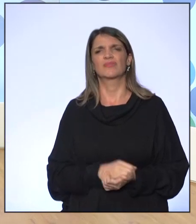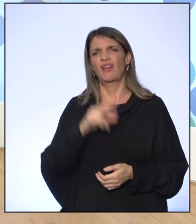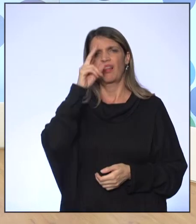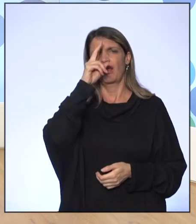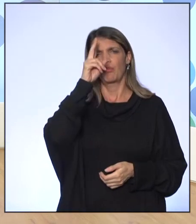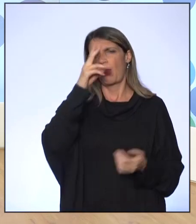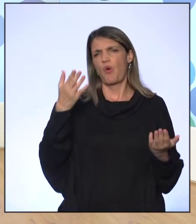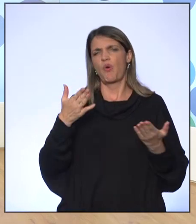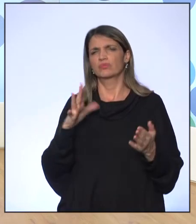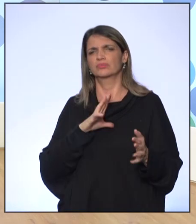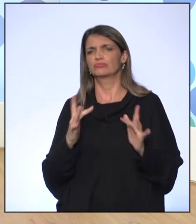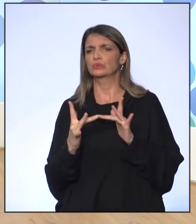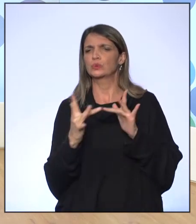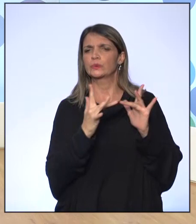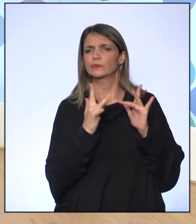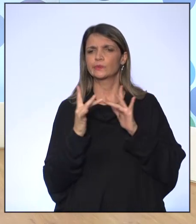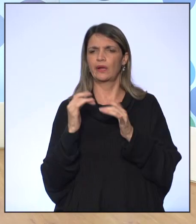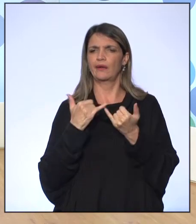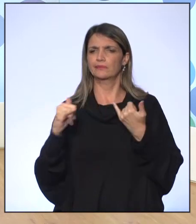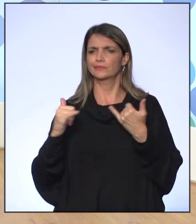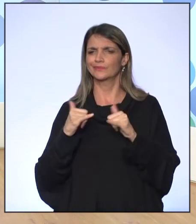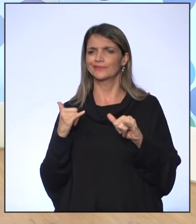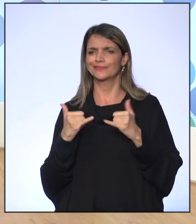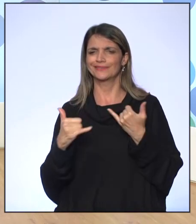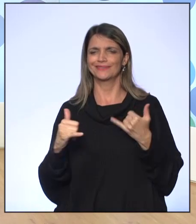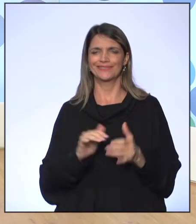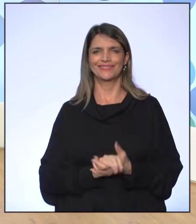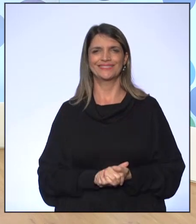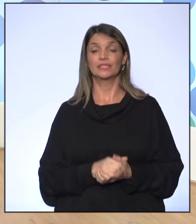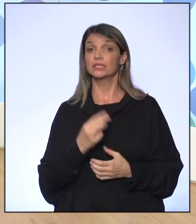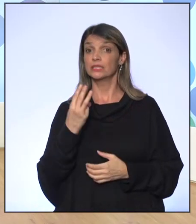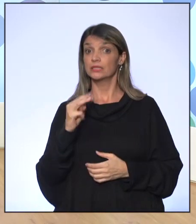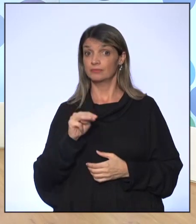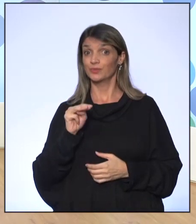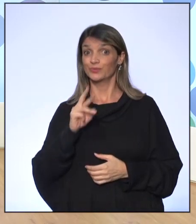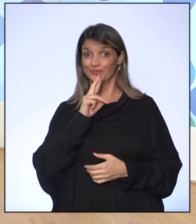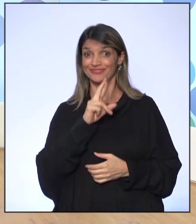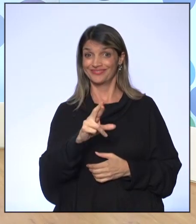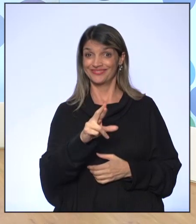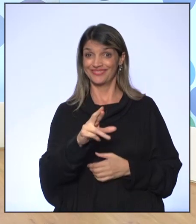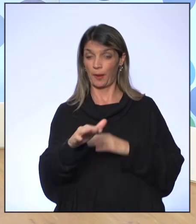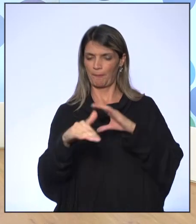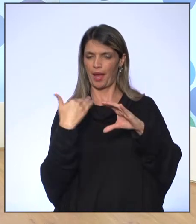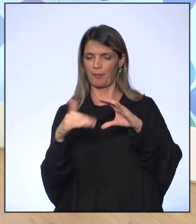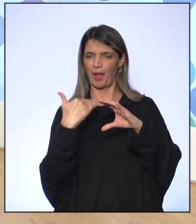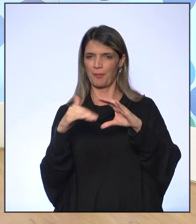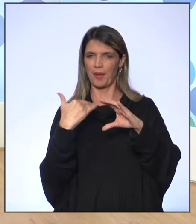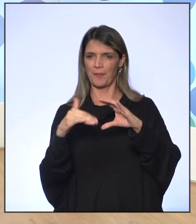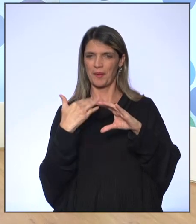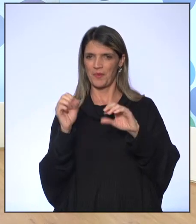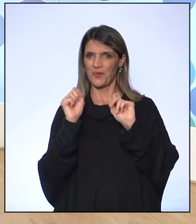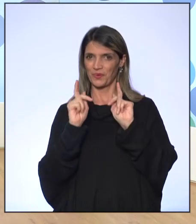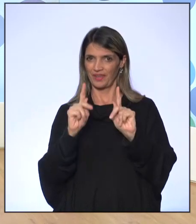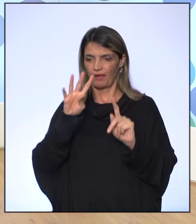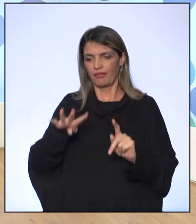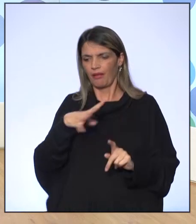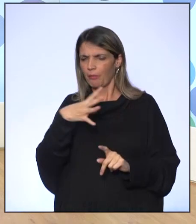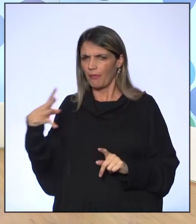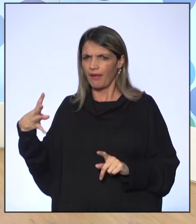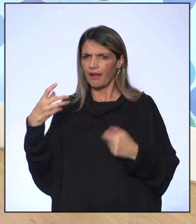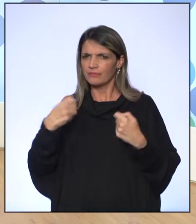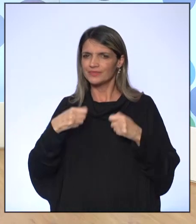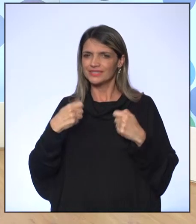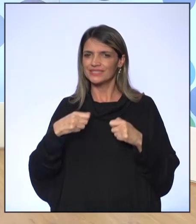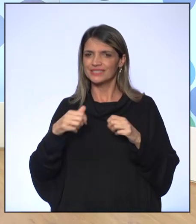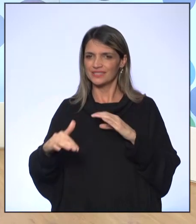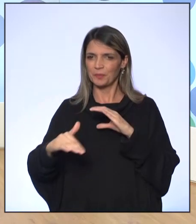eles têm muito contato com a eletricidade, né? tem Então tá bastante. bom. 3 minutos para você aí fazer 3 essa minutos. tabela, tá? Então faça aí um esboço dela